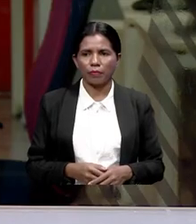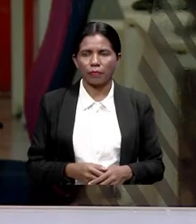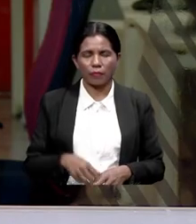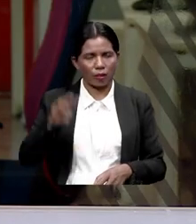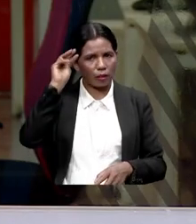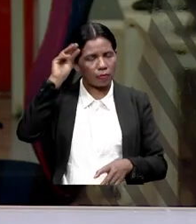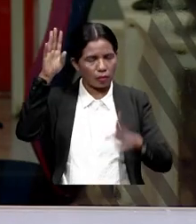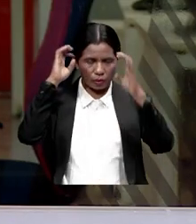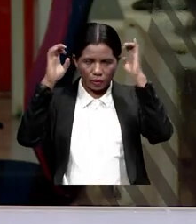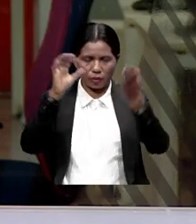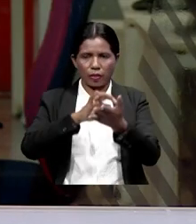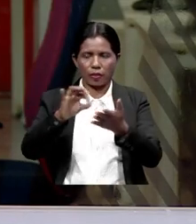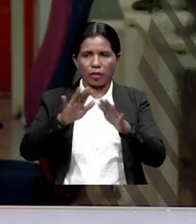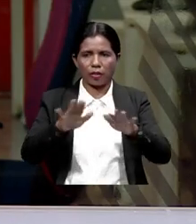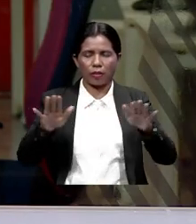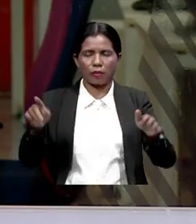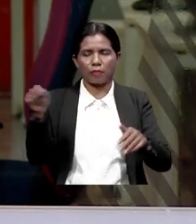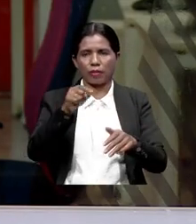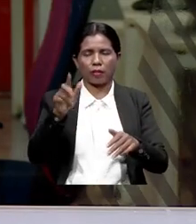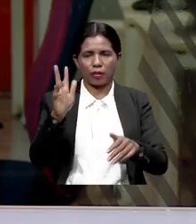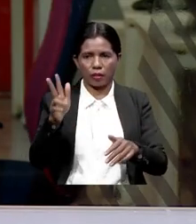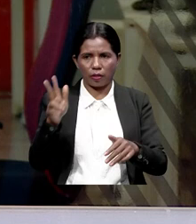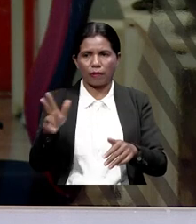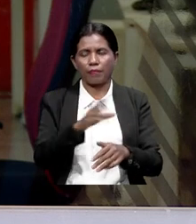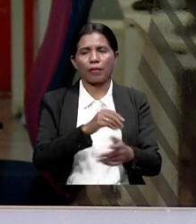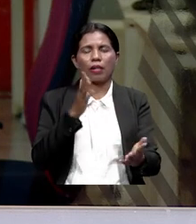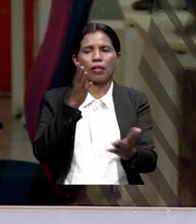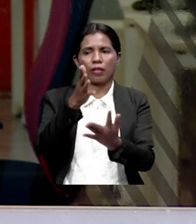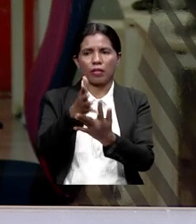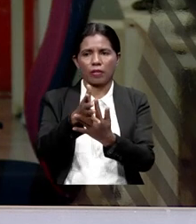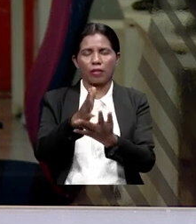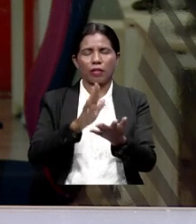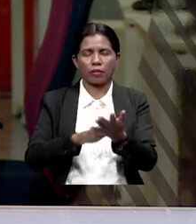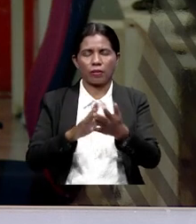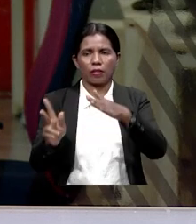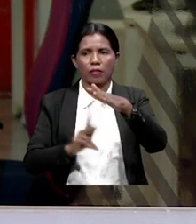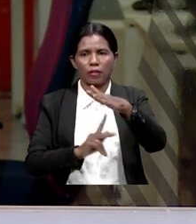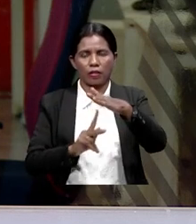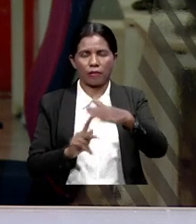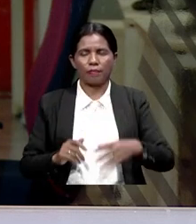Ministério da Educação registra o bar por cento tolo nulo, mas acesso ba pré-escolar.